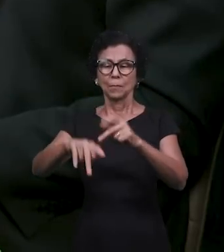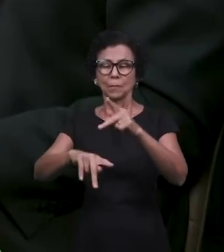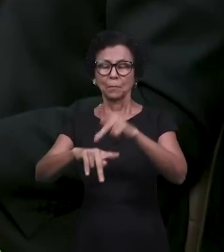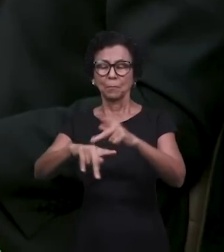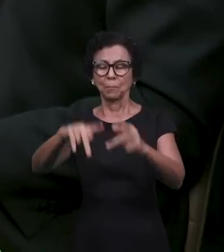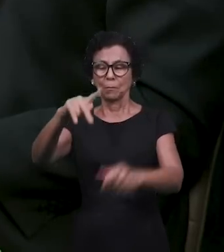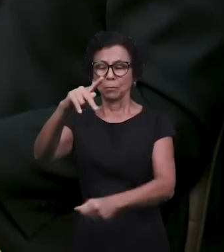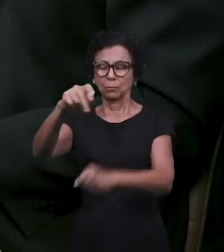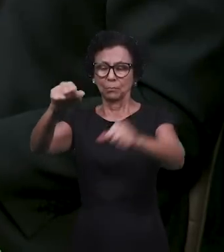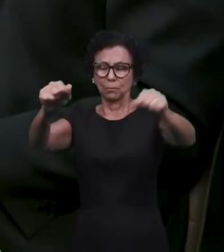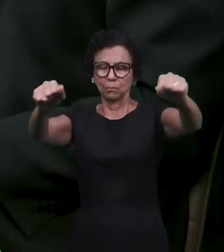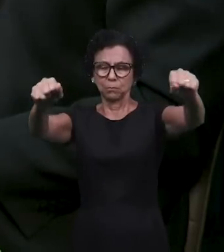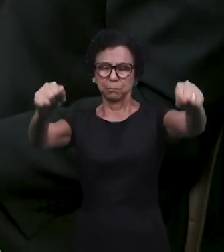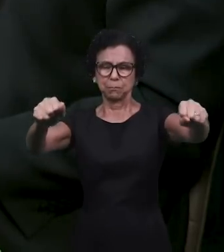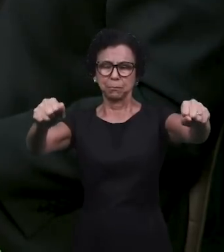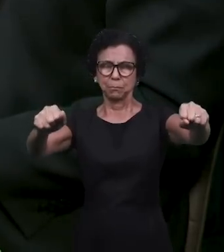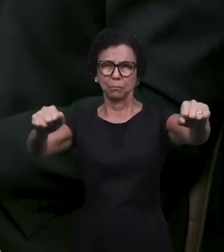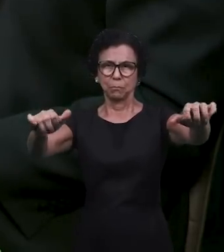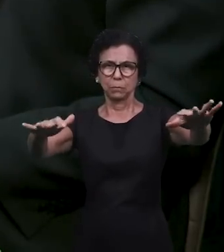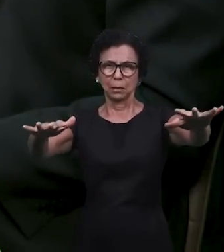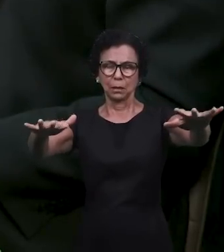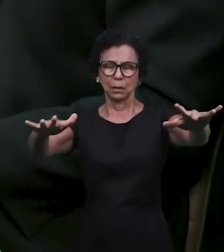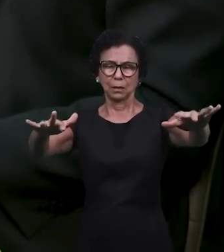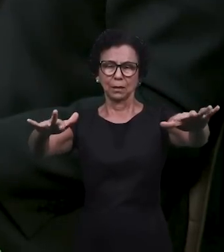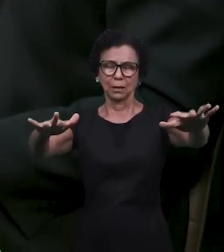de Deus. O crente vive da oração.